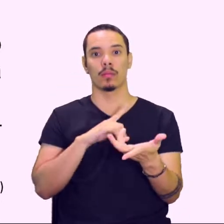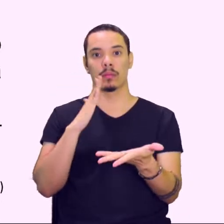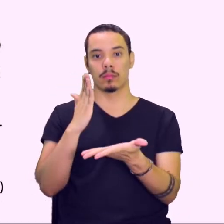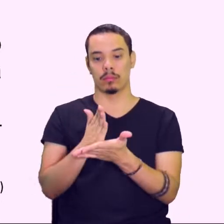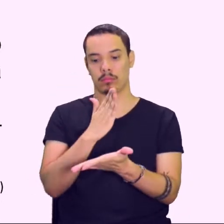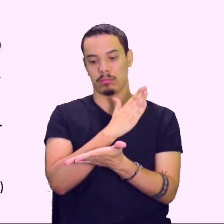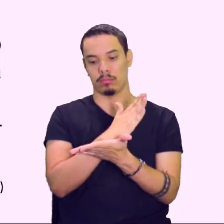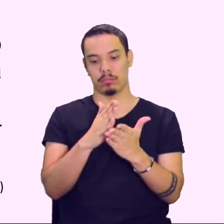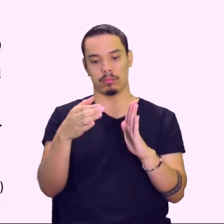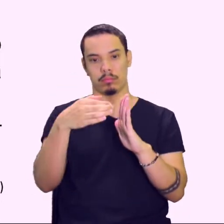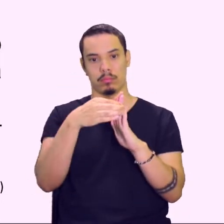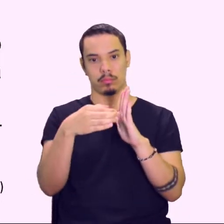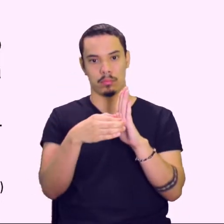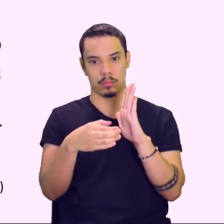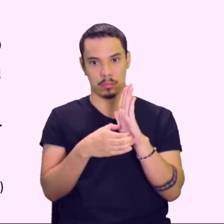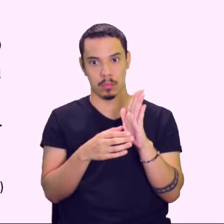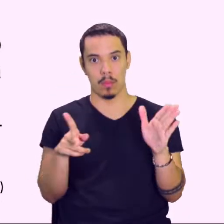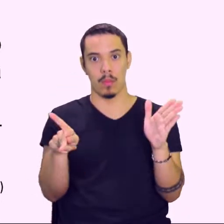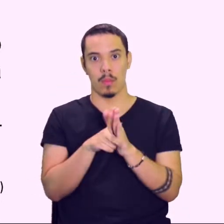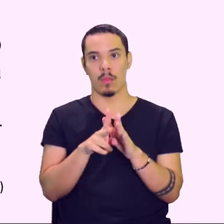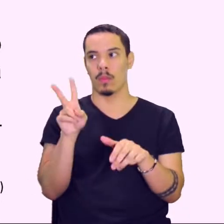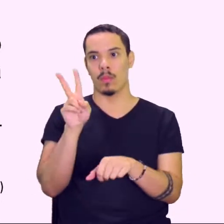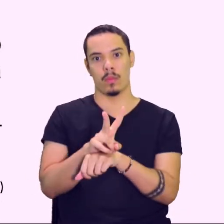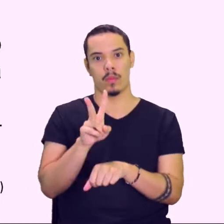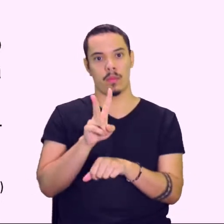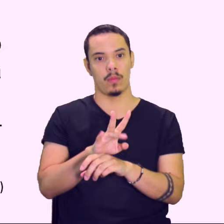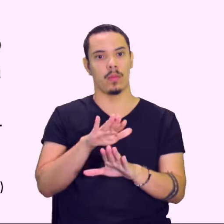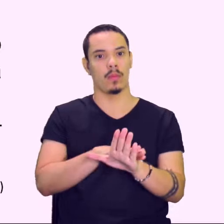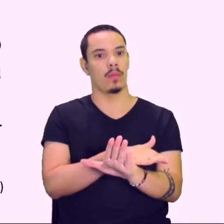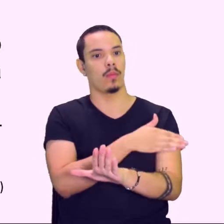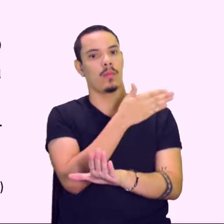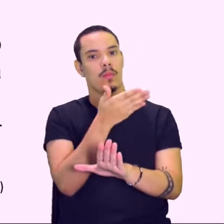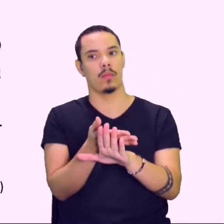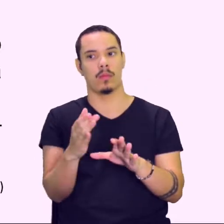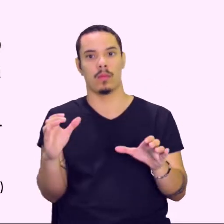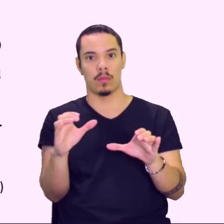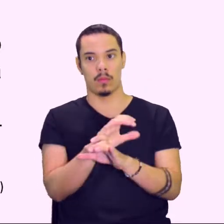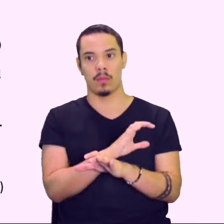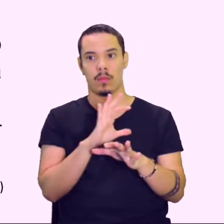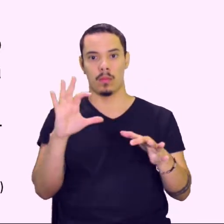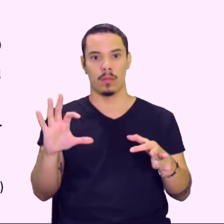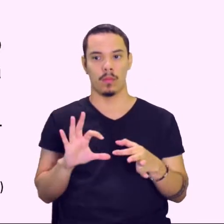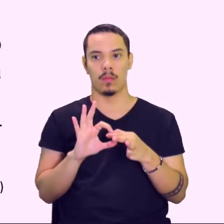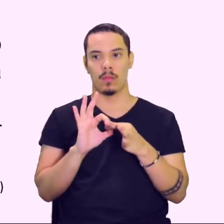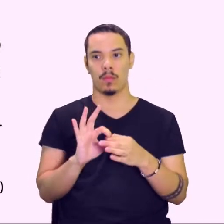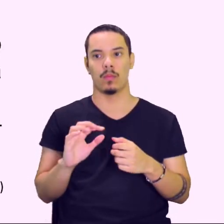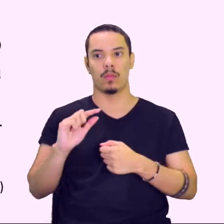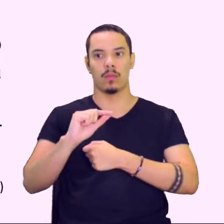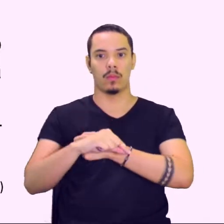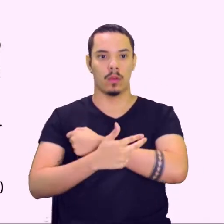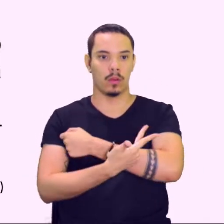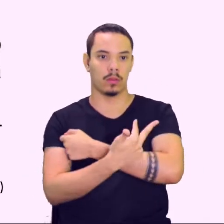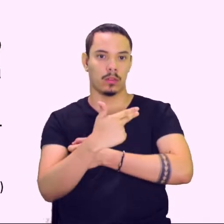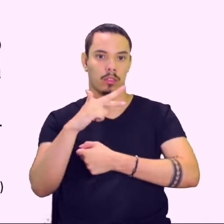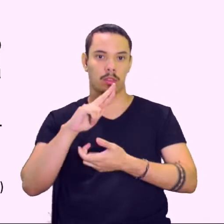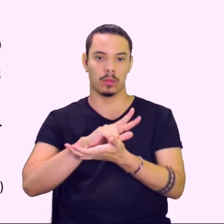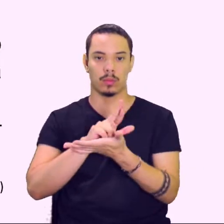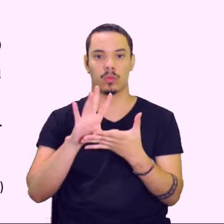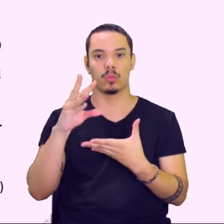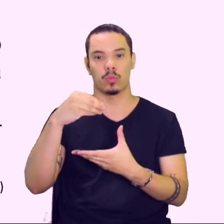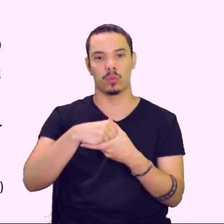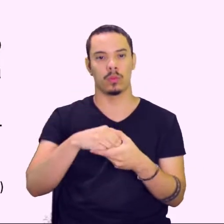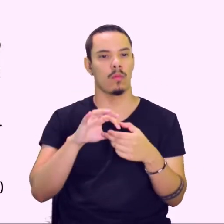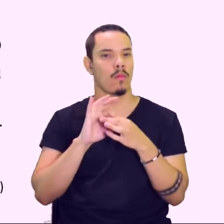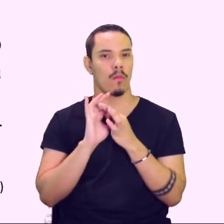em unidades de proteção integral, Certo. que está ligada aos ecossistemas livres, que devem ser mantidos